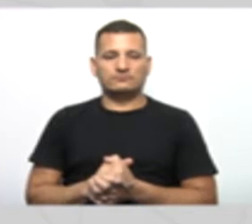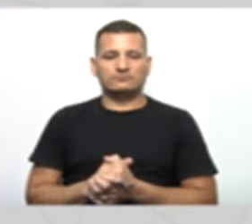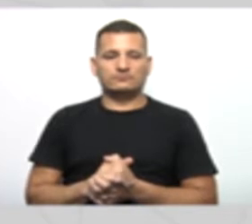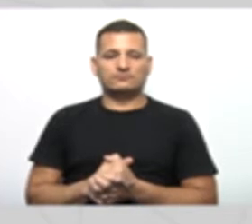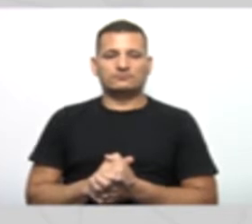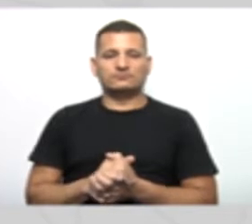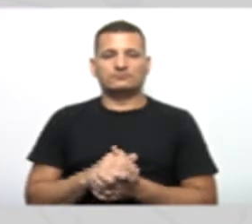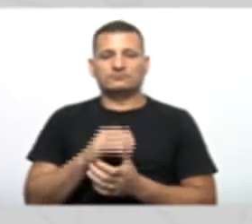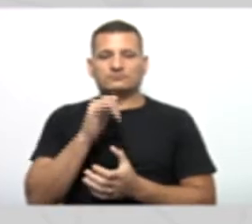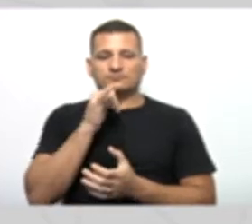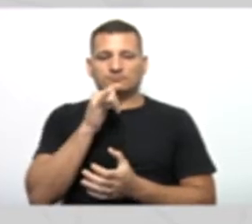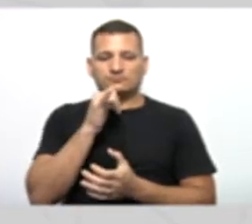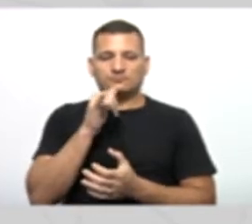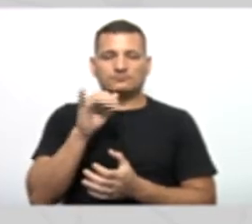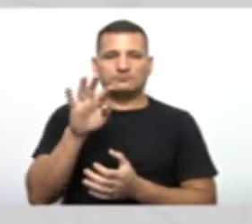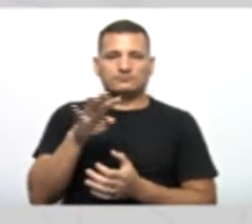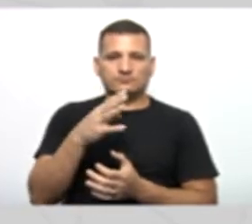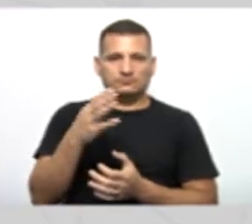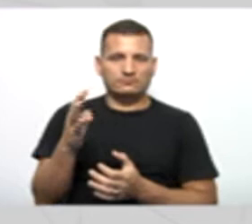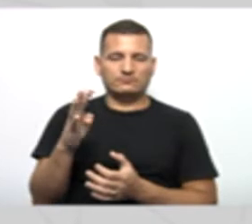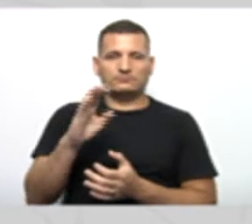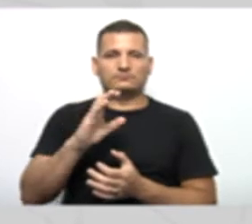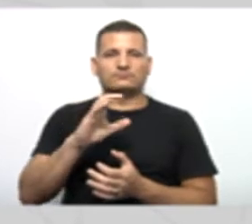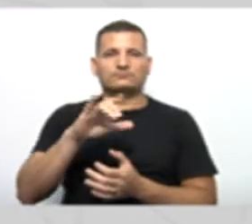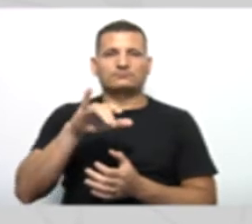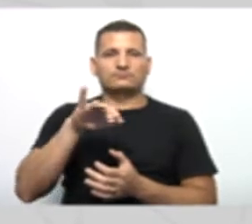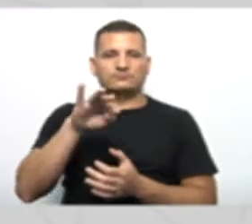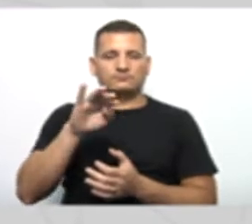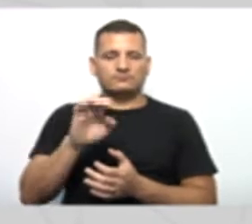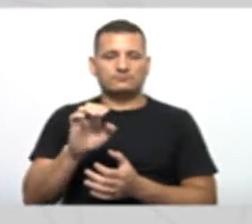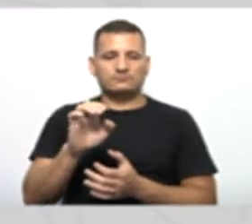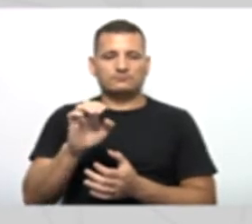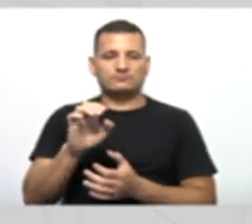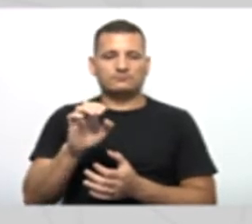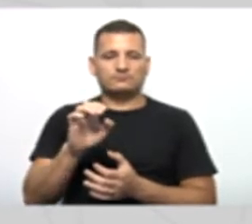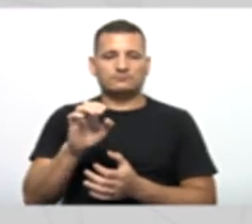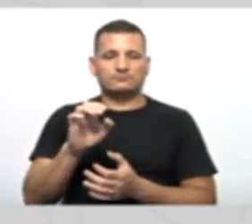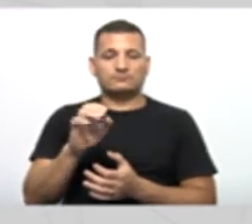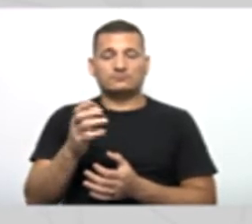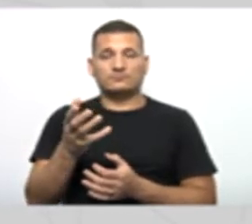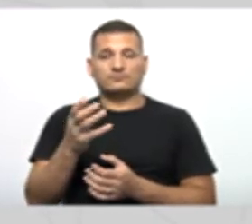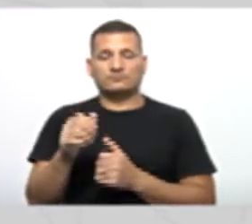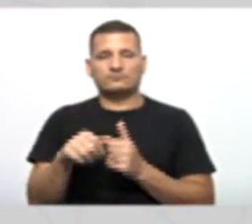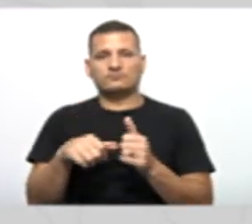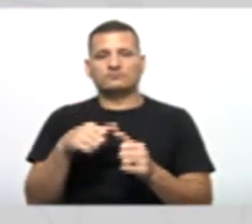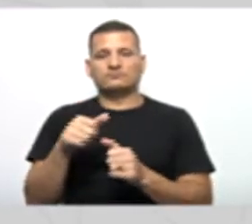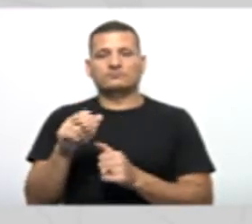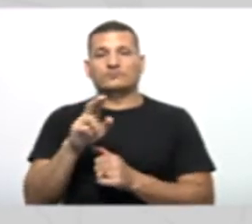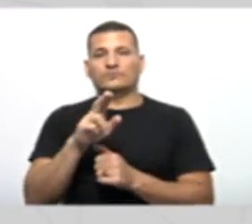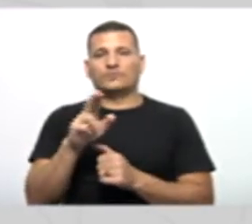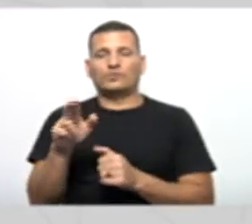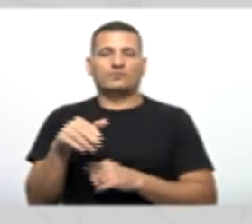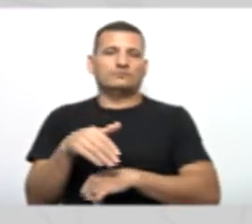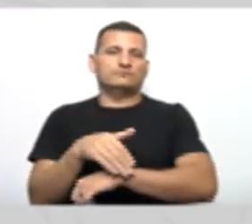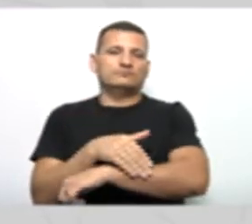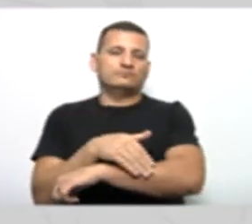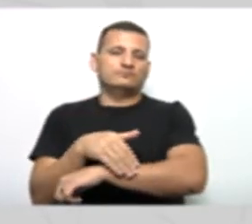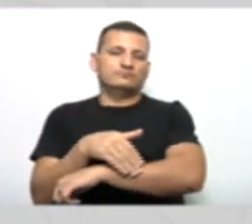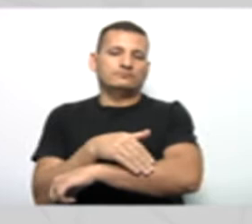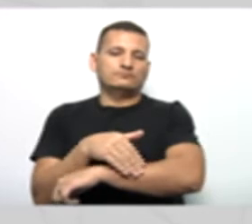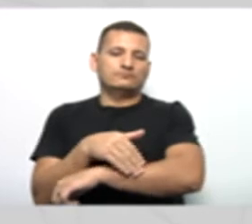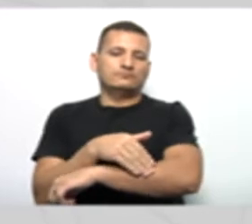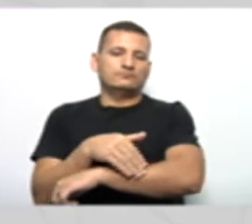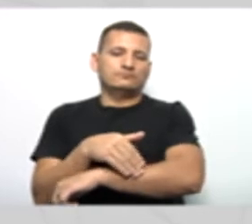quero atualizar a minha tabela cliente, eu quero atualizar o meu logradouro, olha só, onde